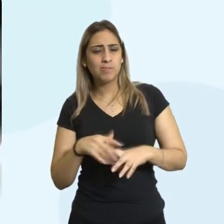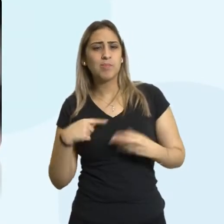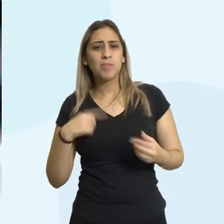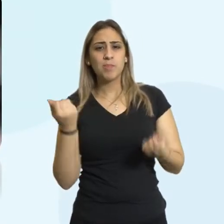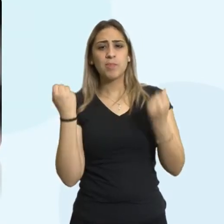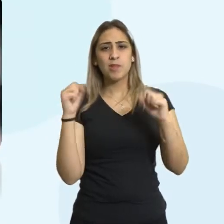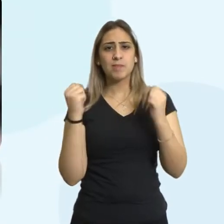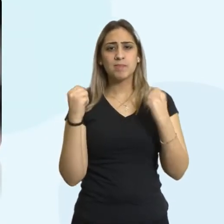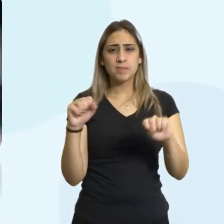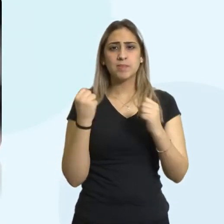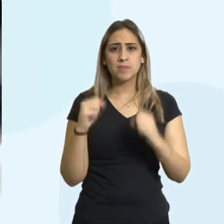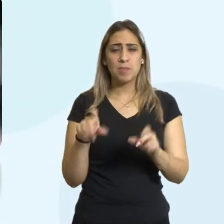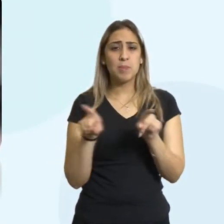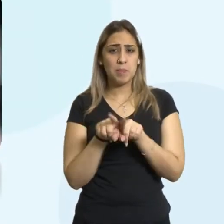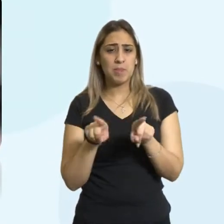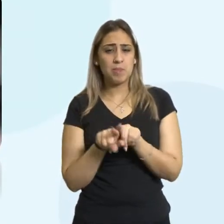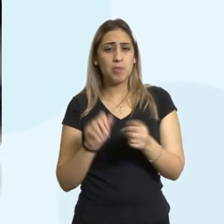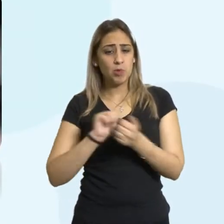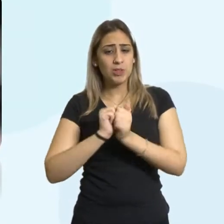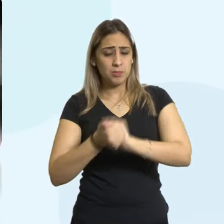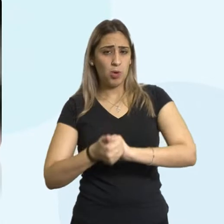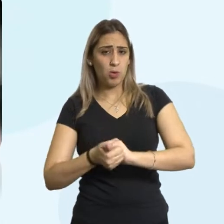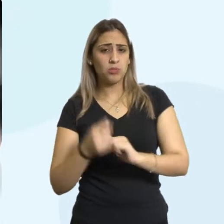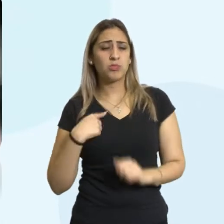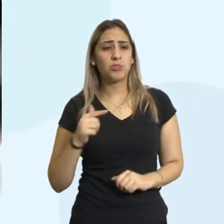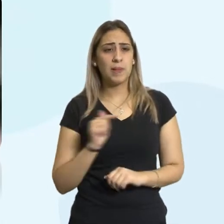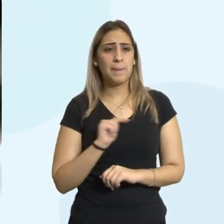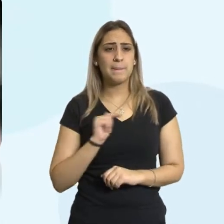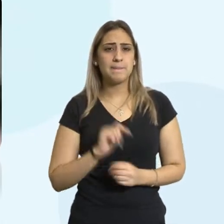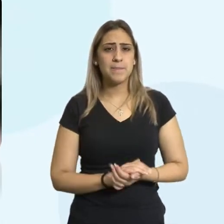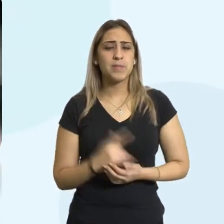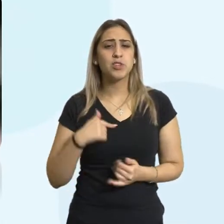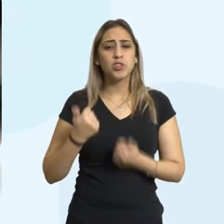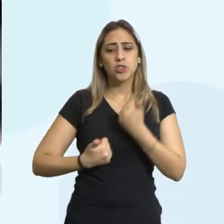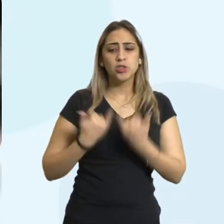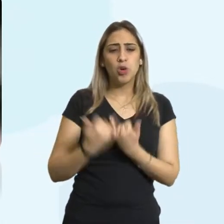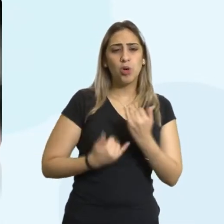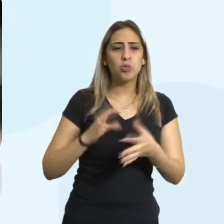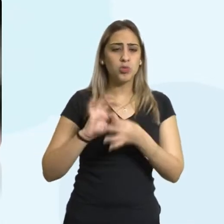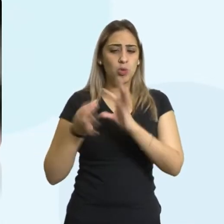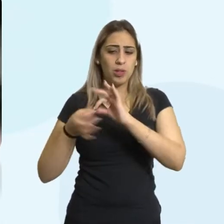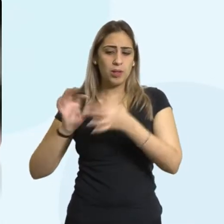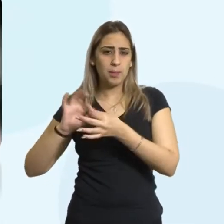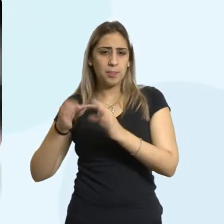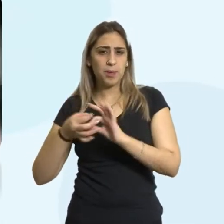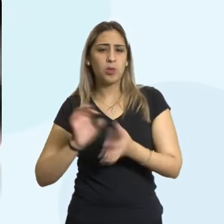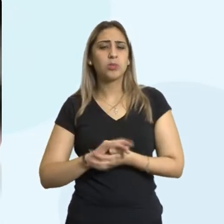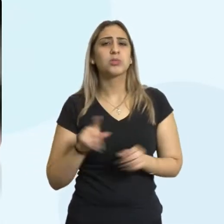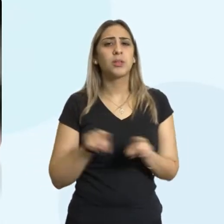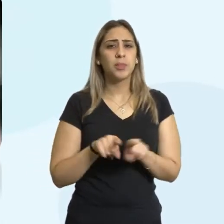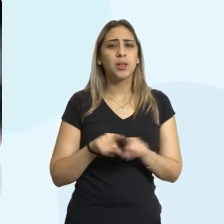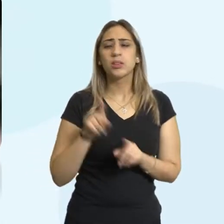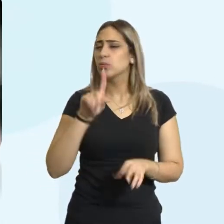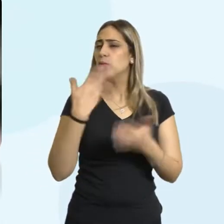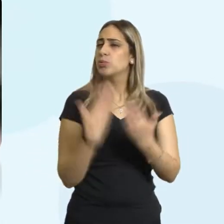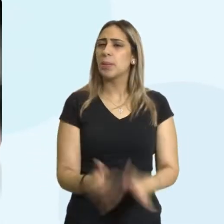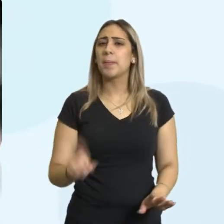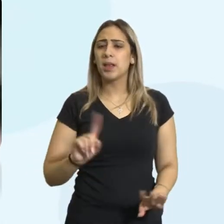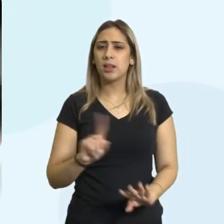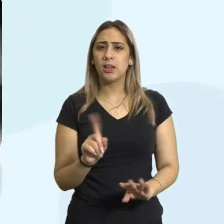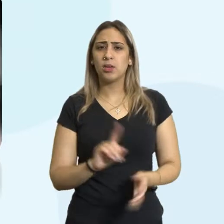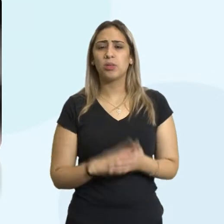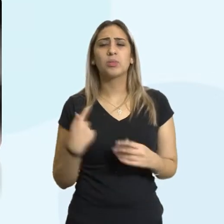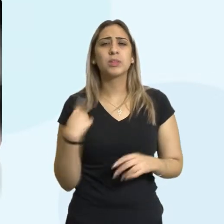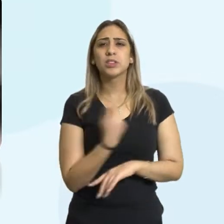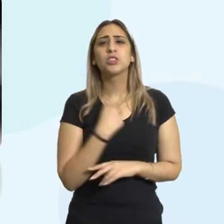esporte né até hoje a gente tem aí né os jogos olímpicos das competições e tal então isso não se perdeu né mas